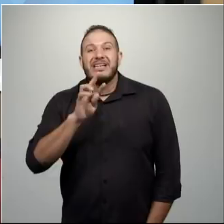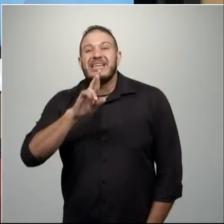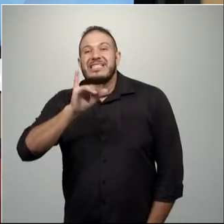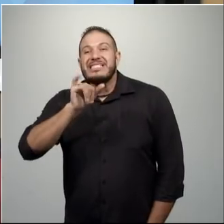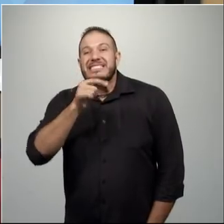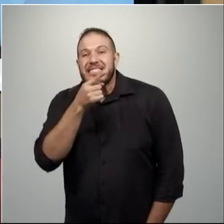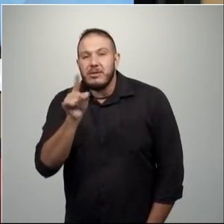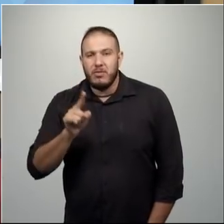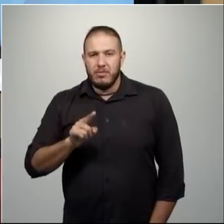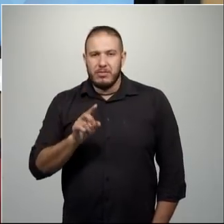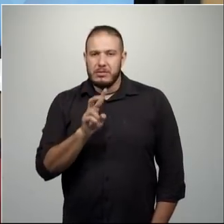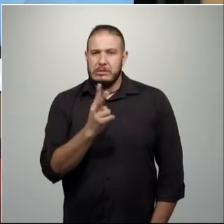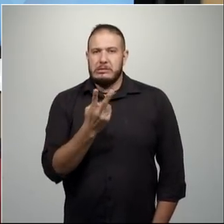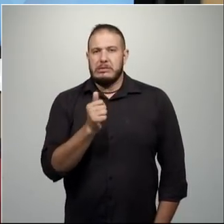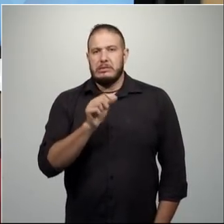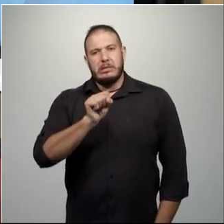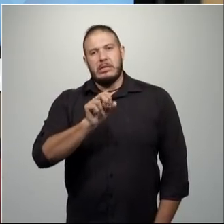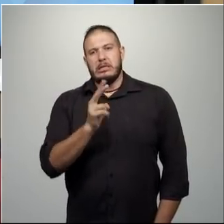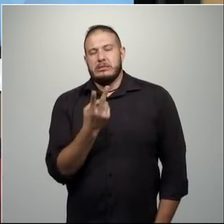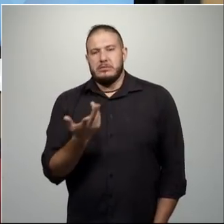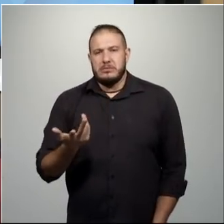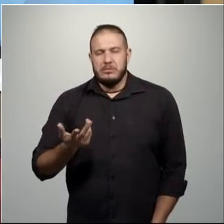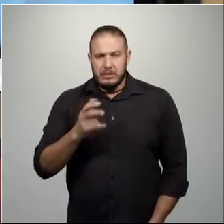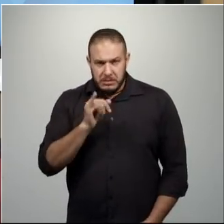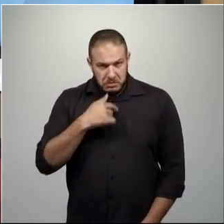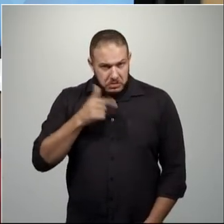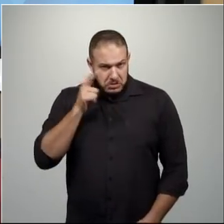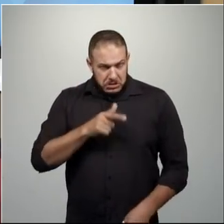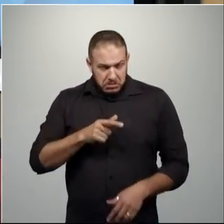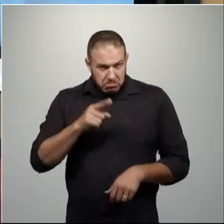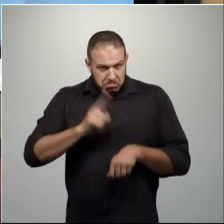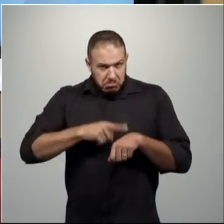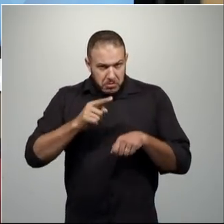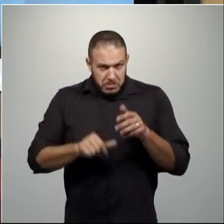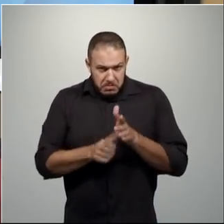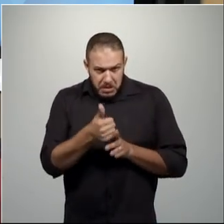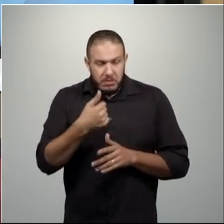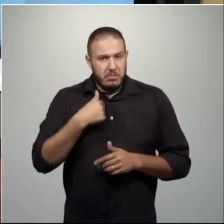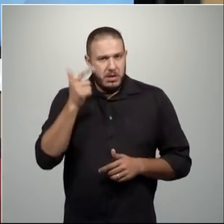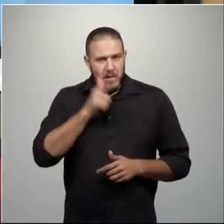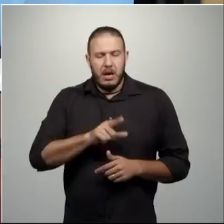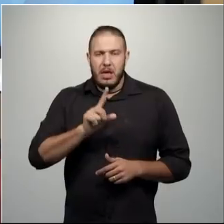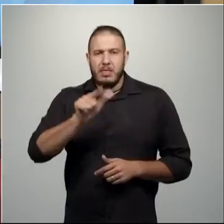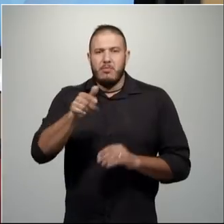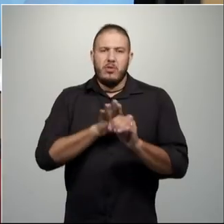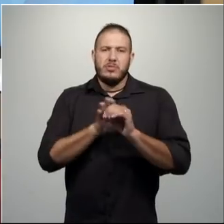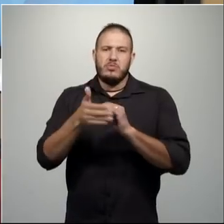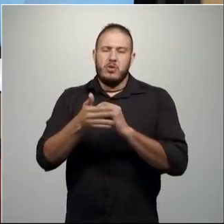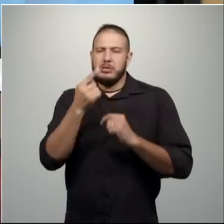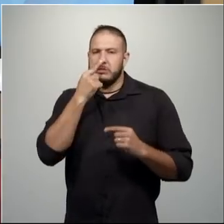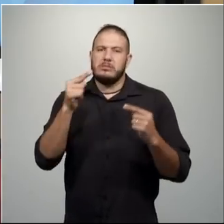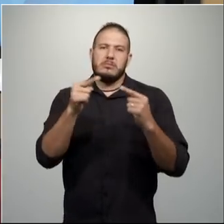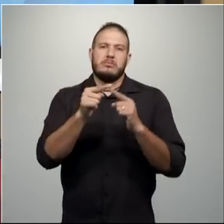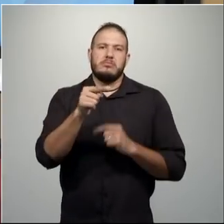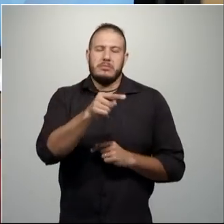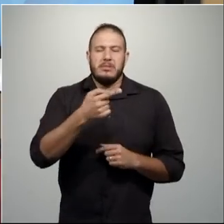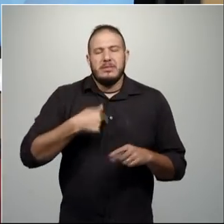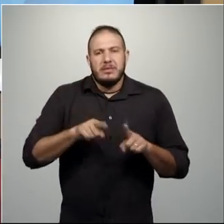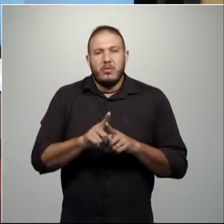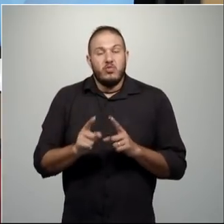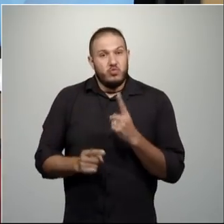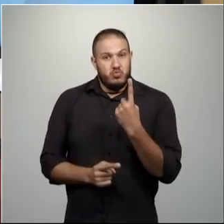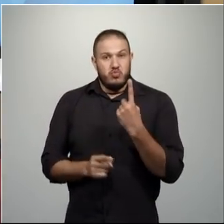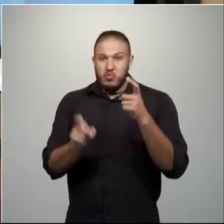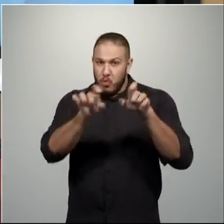é quem conseguir fazer primeiro é quem ganha os bitcoins correspondentes é tão assim em um